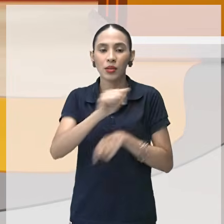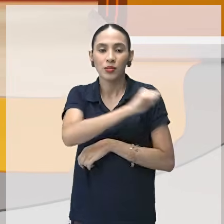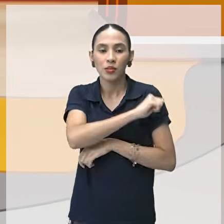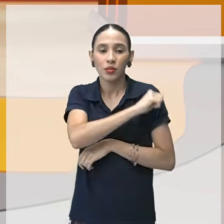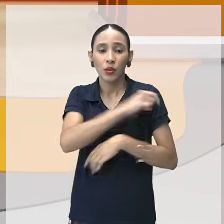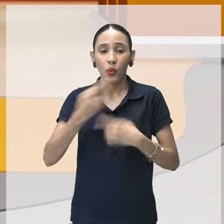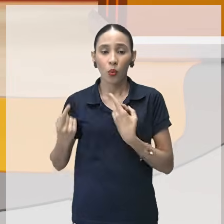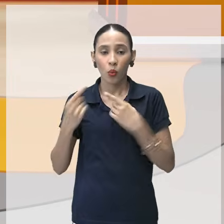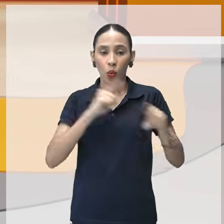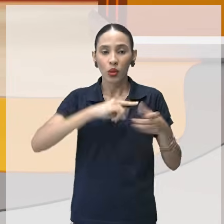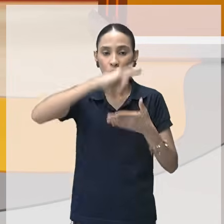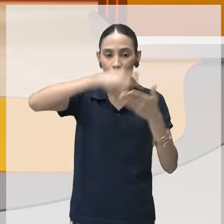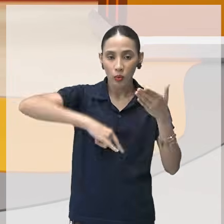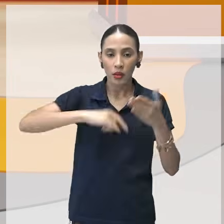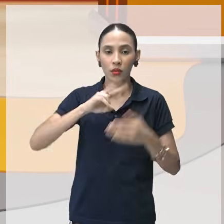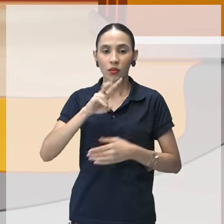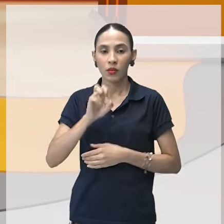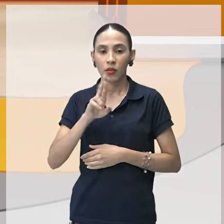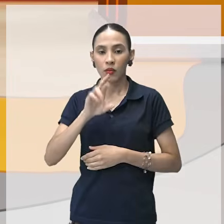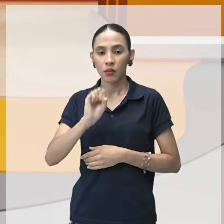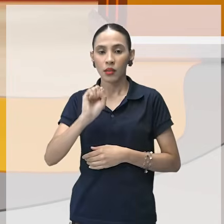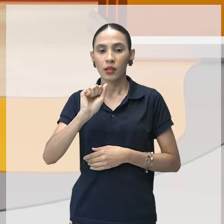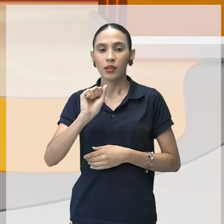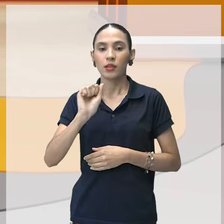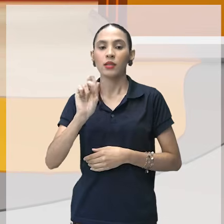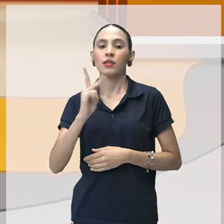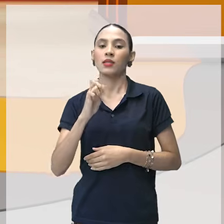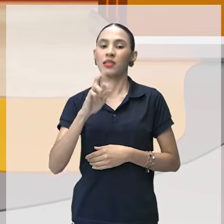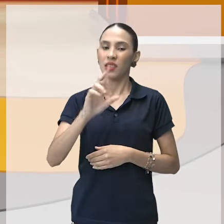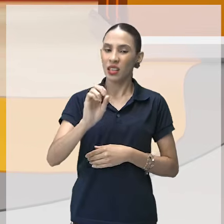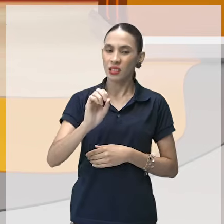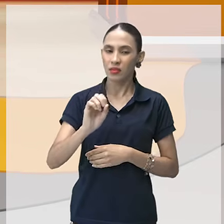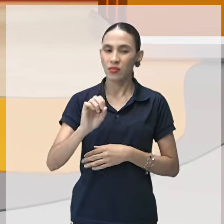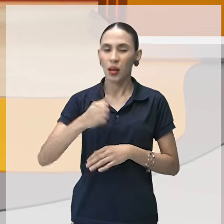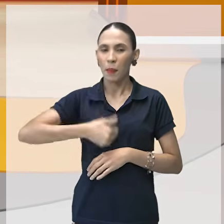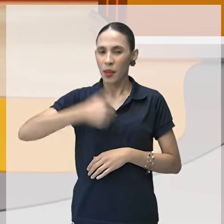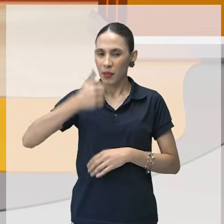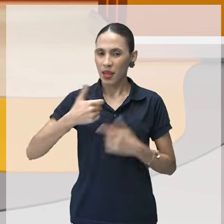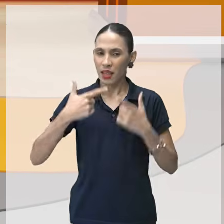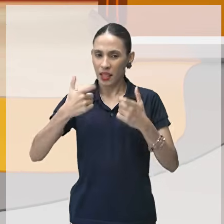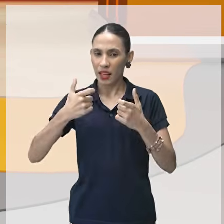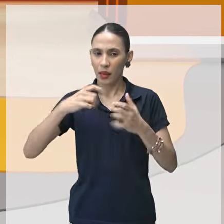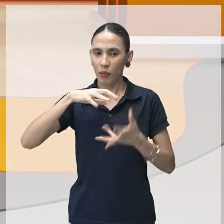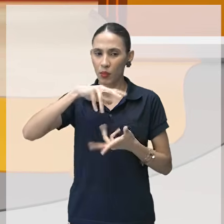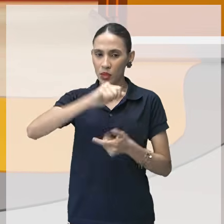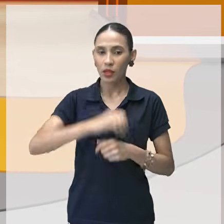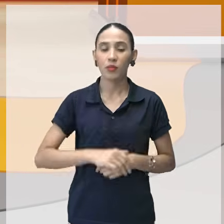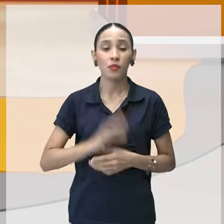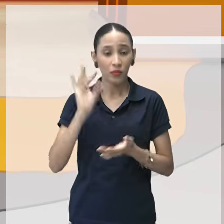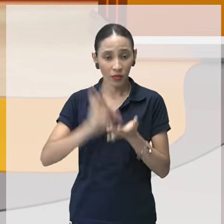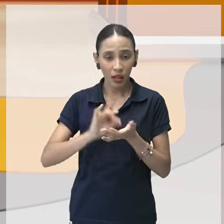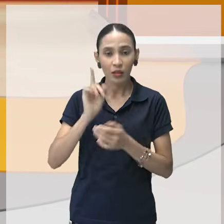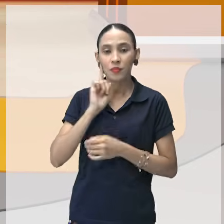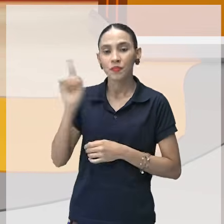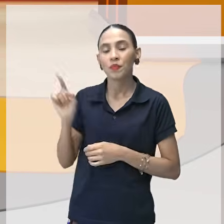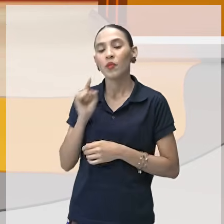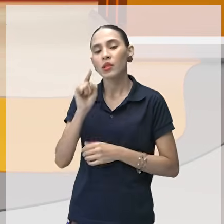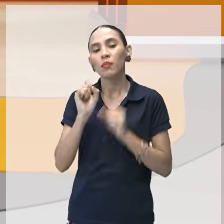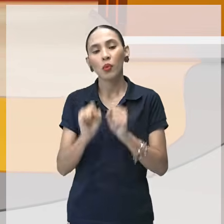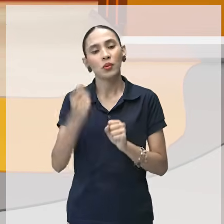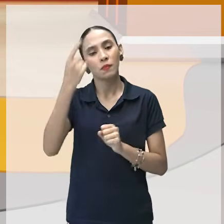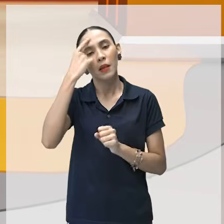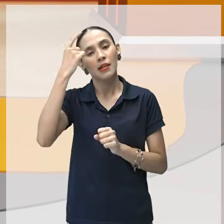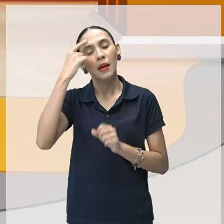de Versalhes. Professora, já ouviu esse tratado? Não é aquele lá da Primeira Guerra Mundial? Exato. Aí vocês podem pensar,